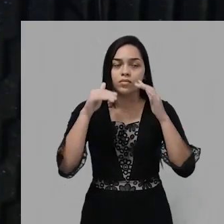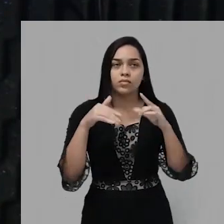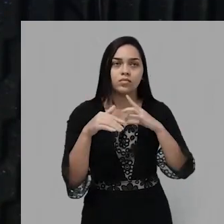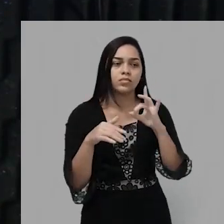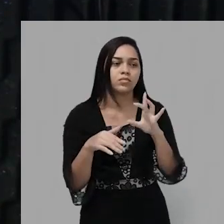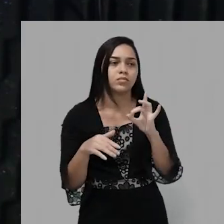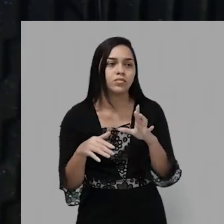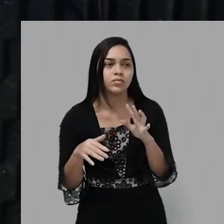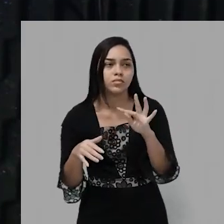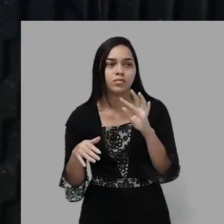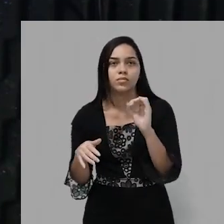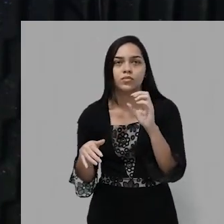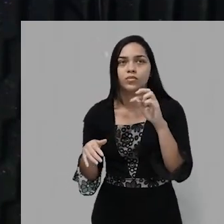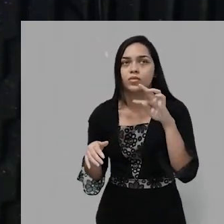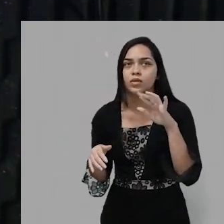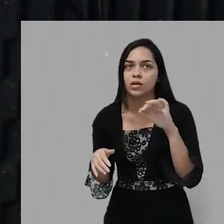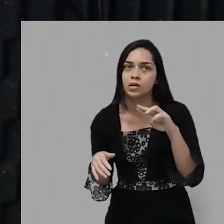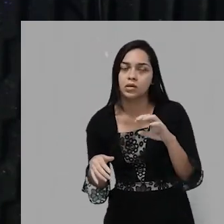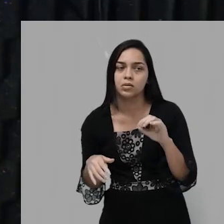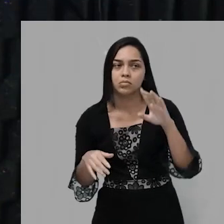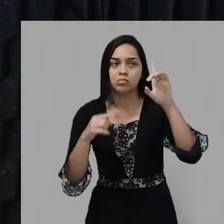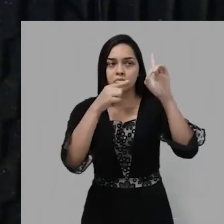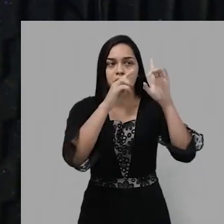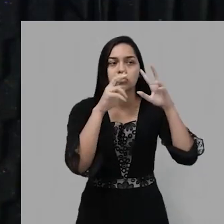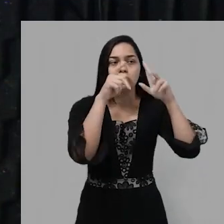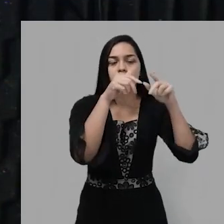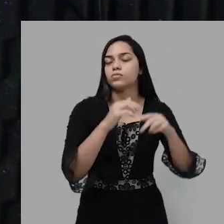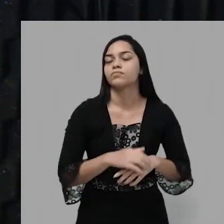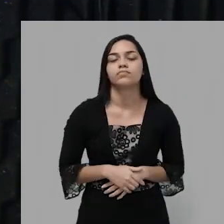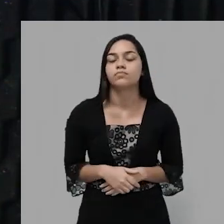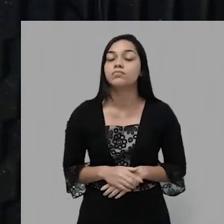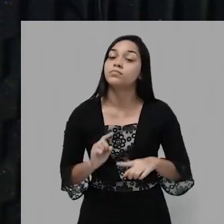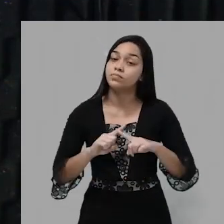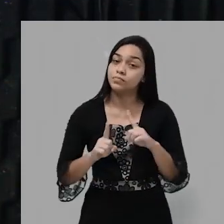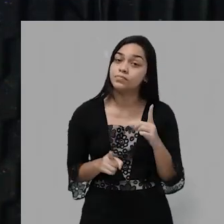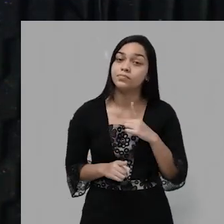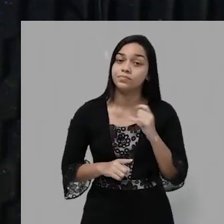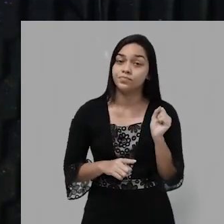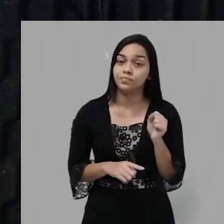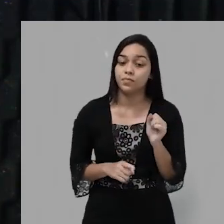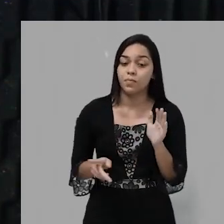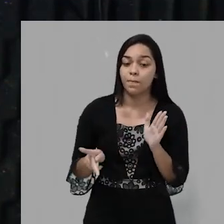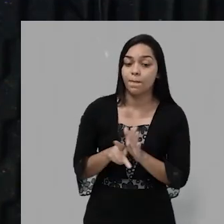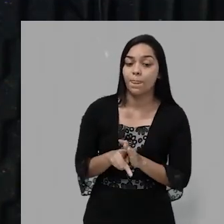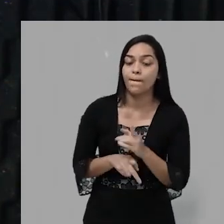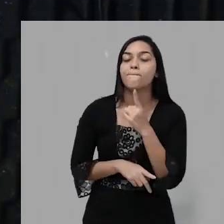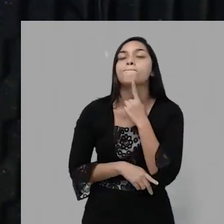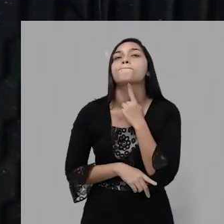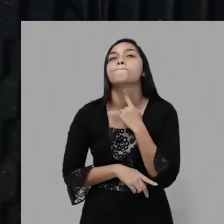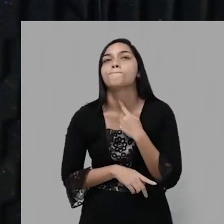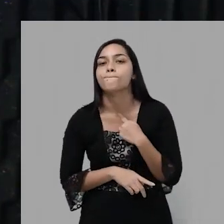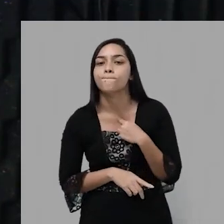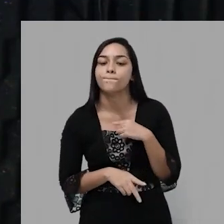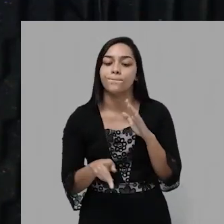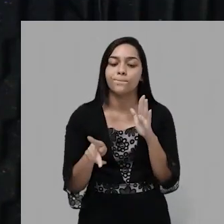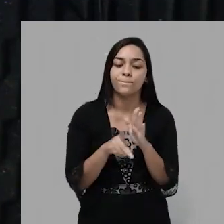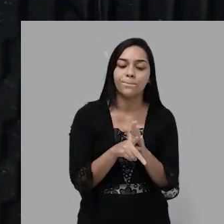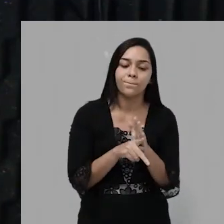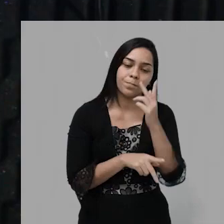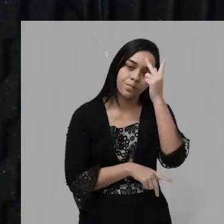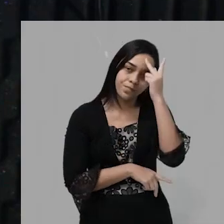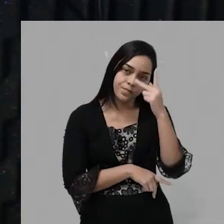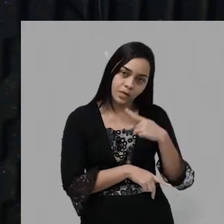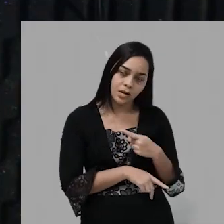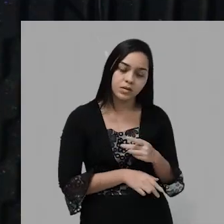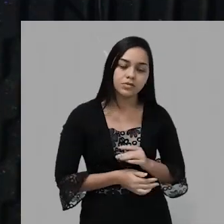não mais o teocentrismo, onde Deus era o centro de tudo, e sim o homem com suas próprias vontades, dono da sua